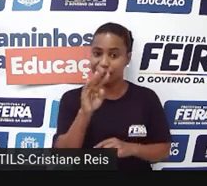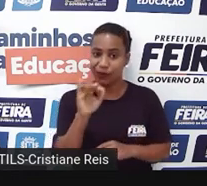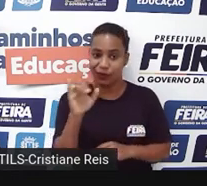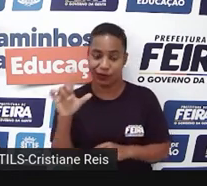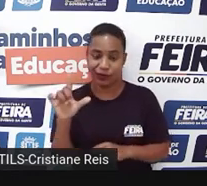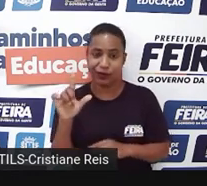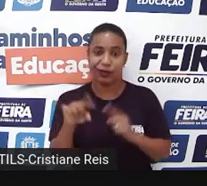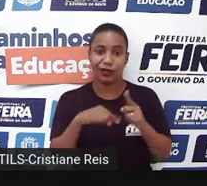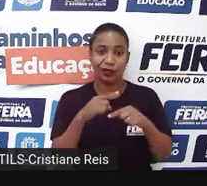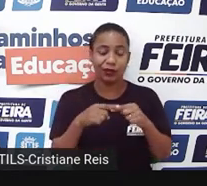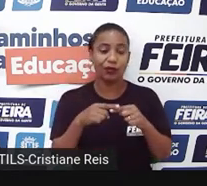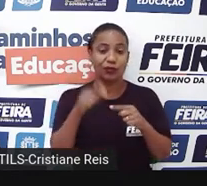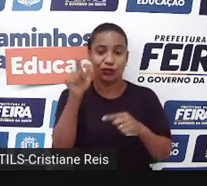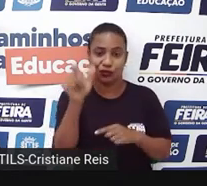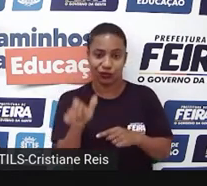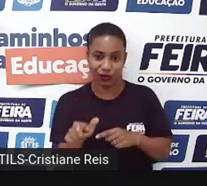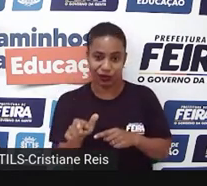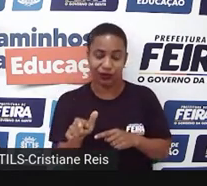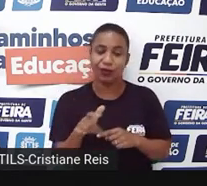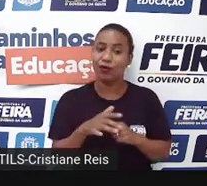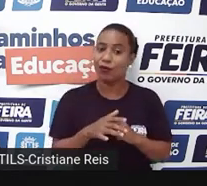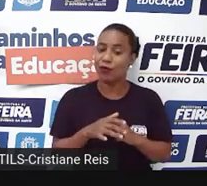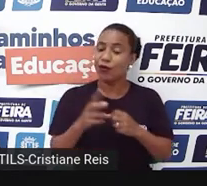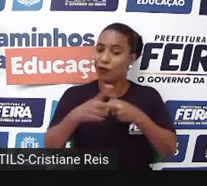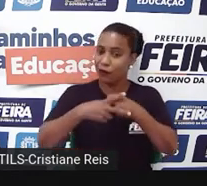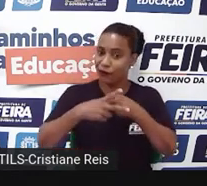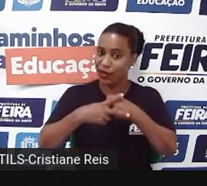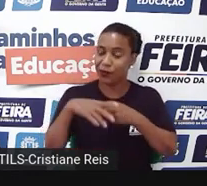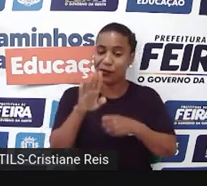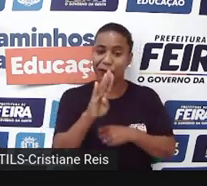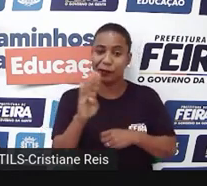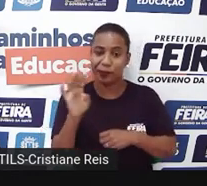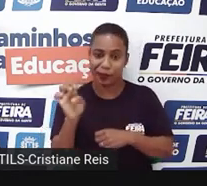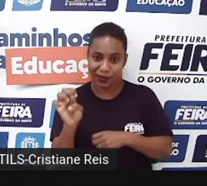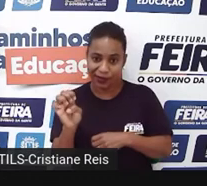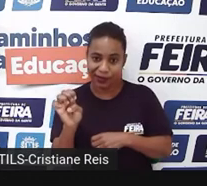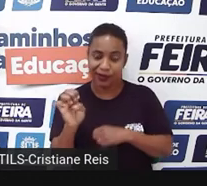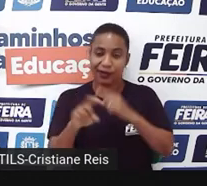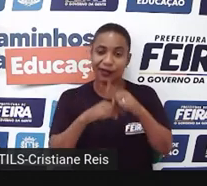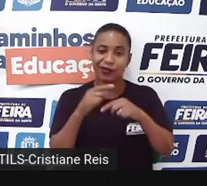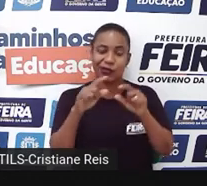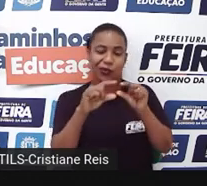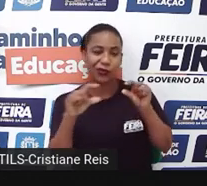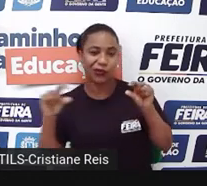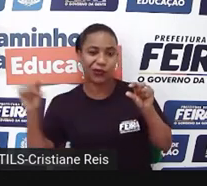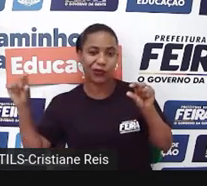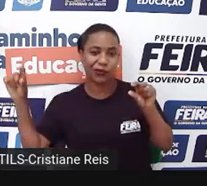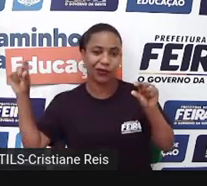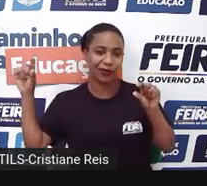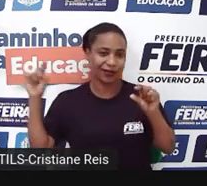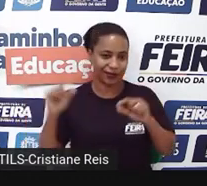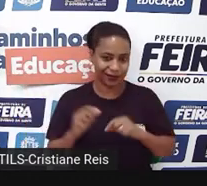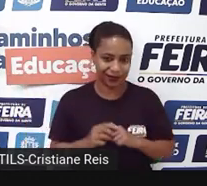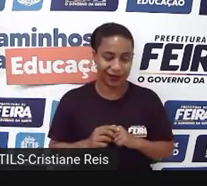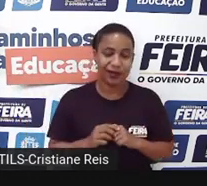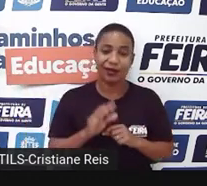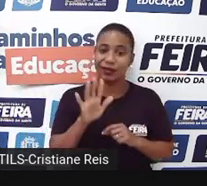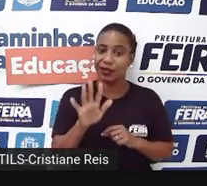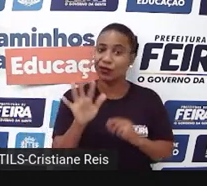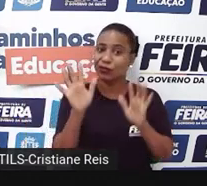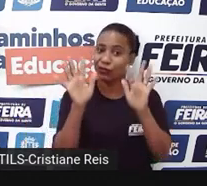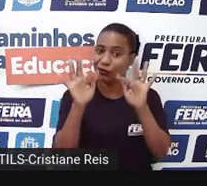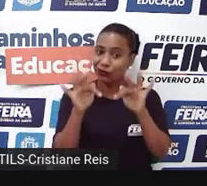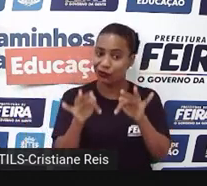verbo, a sua forma, normal, be, e a continuação da frase. É claro que no final não